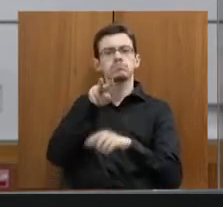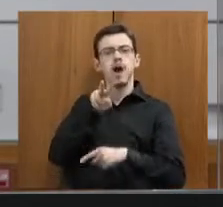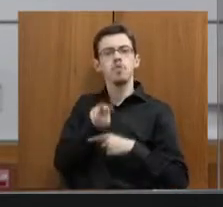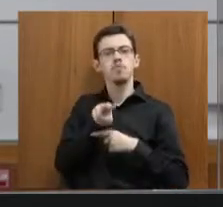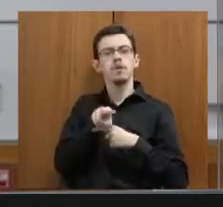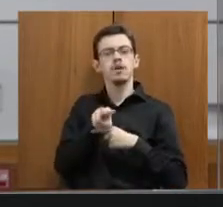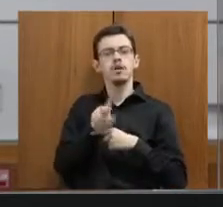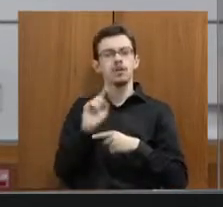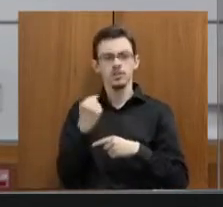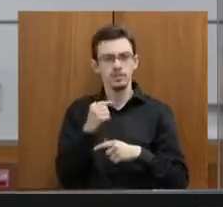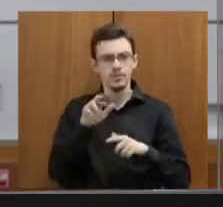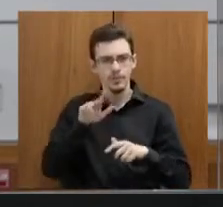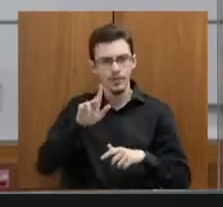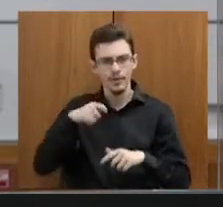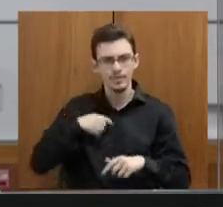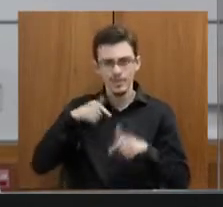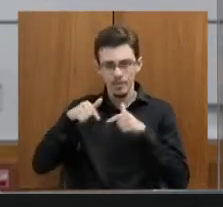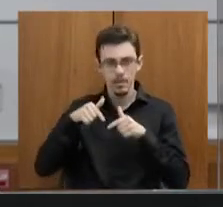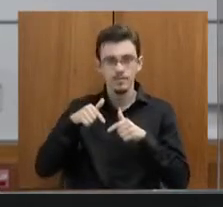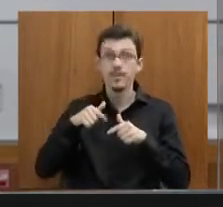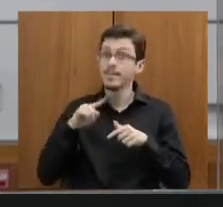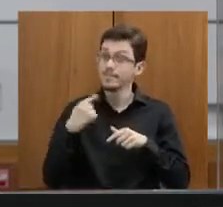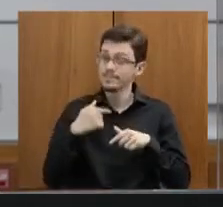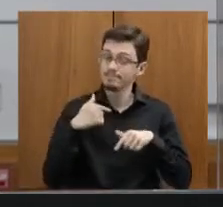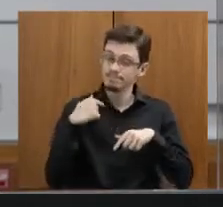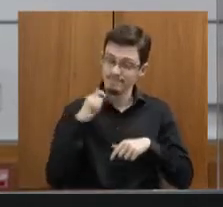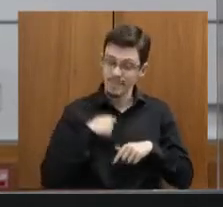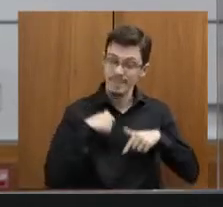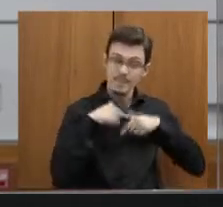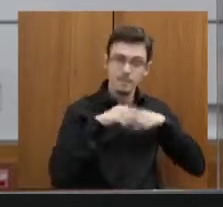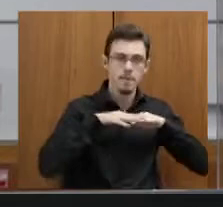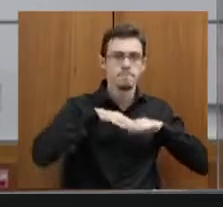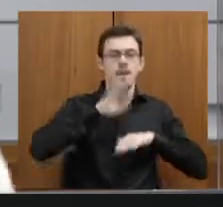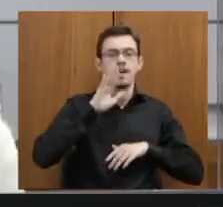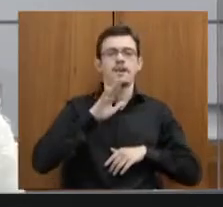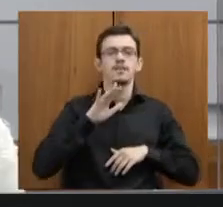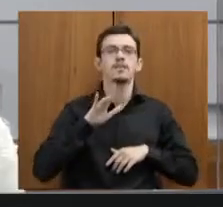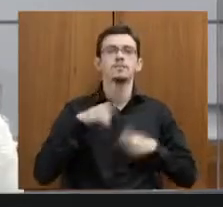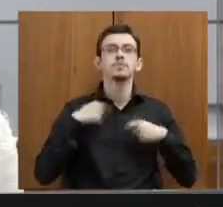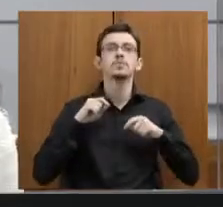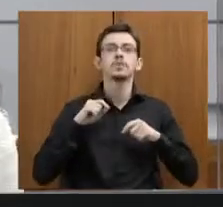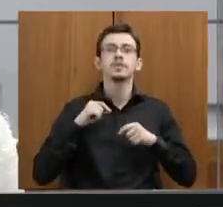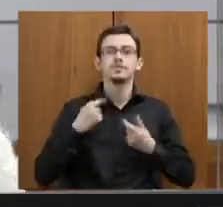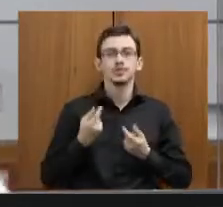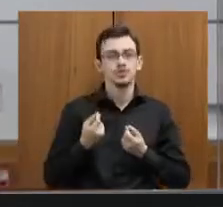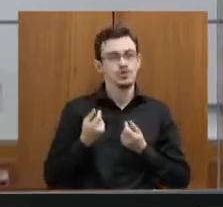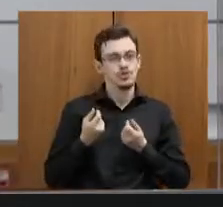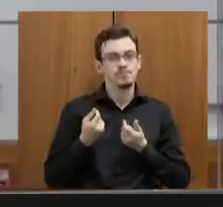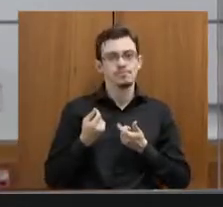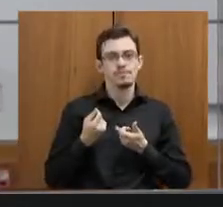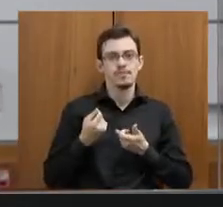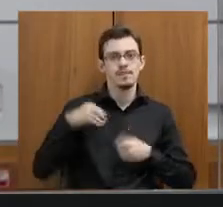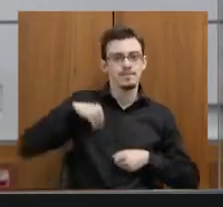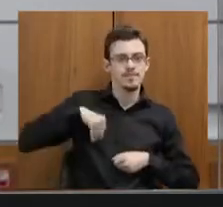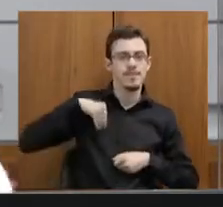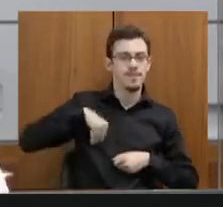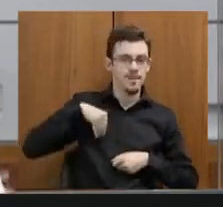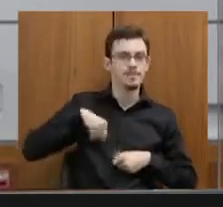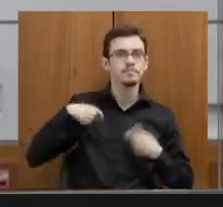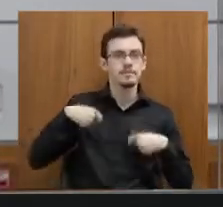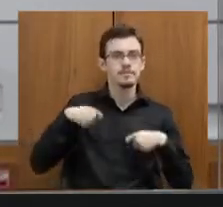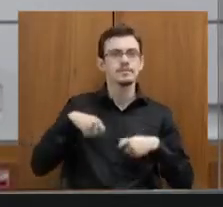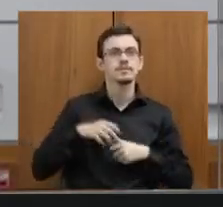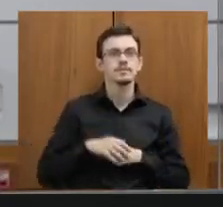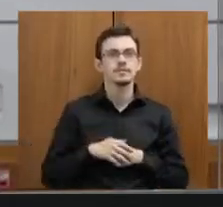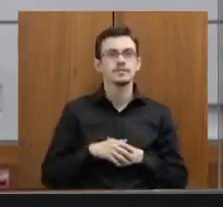e a gente trabalha não então então bora lá querer assim tá coisa né Tá na hora